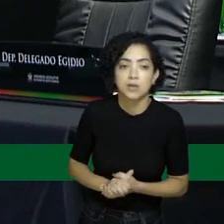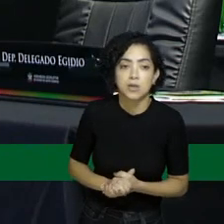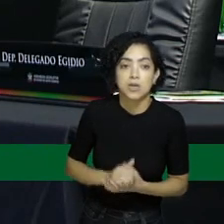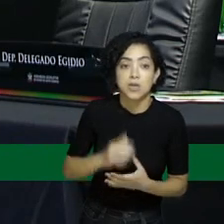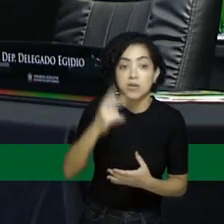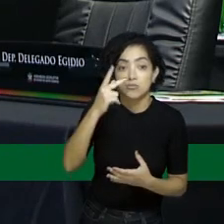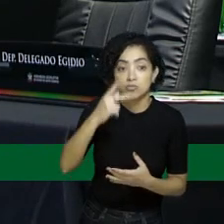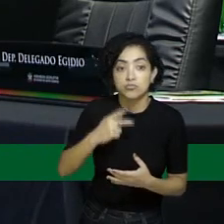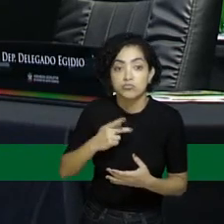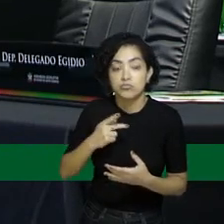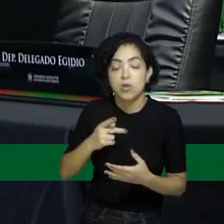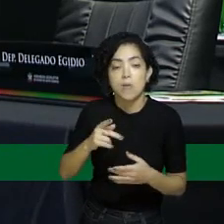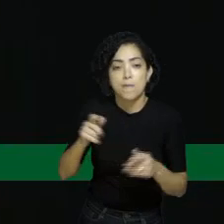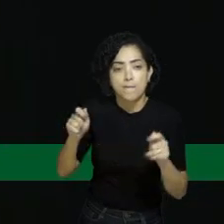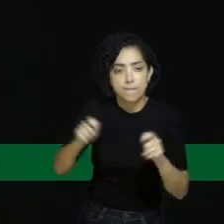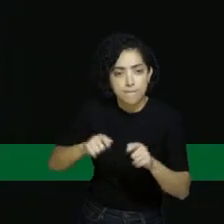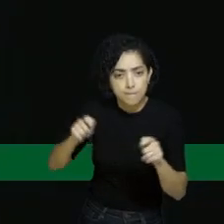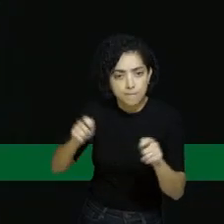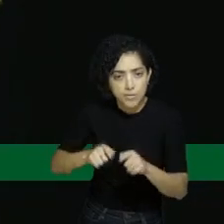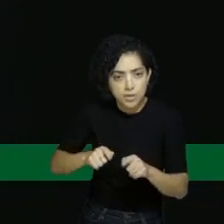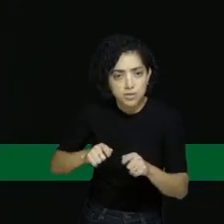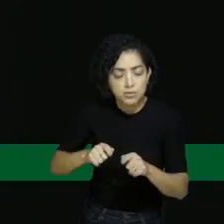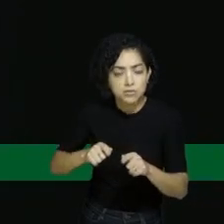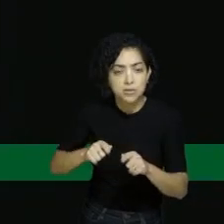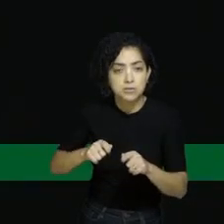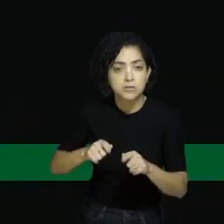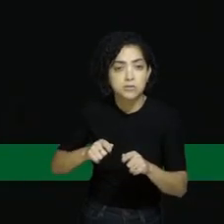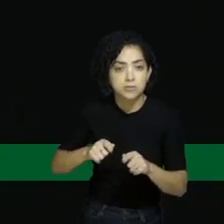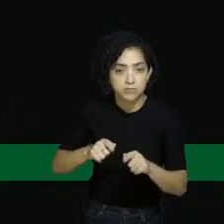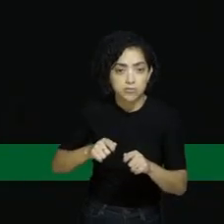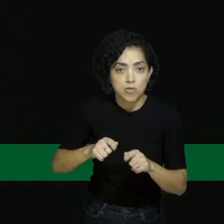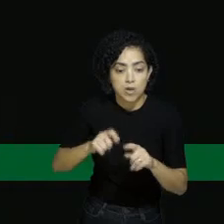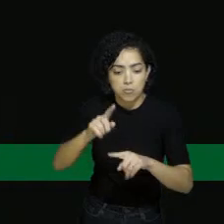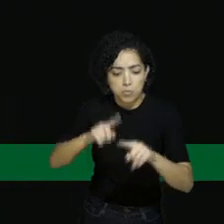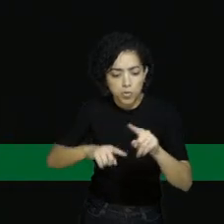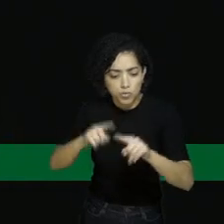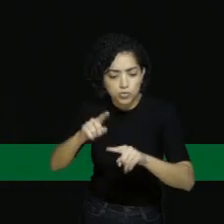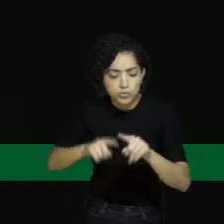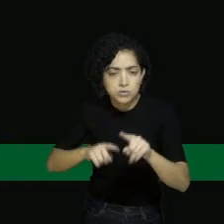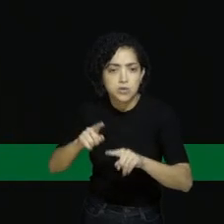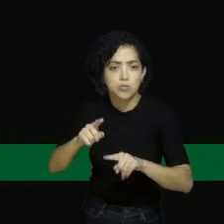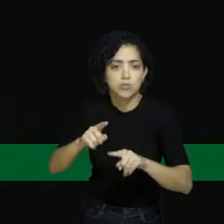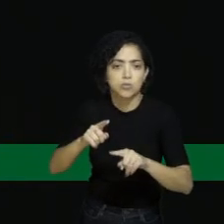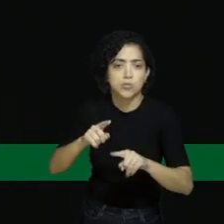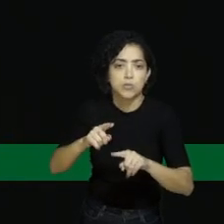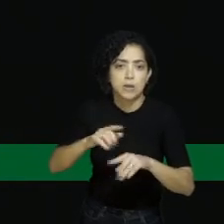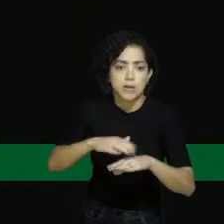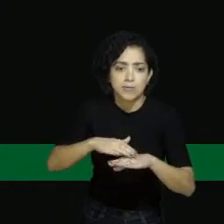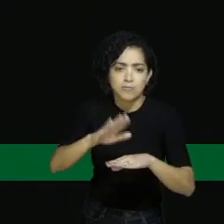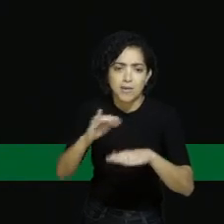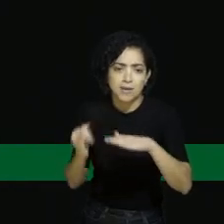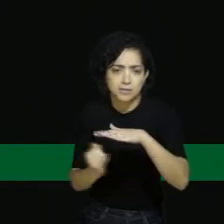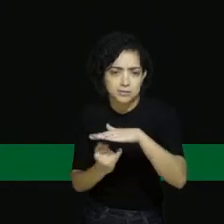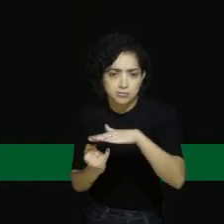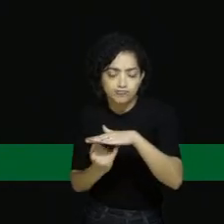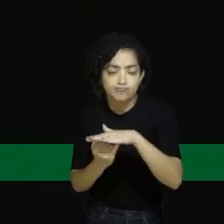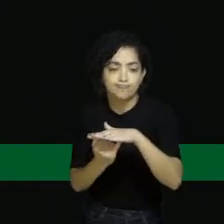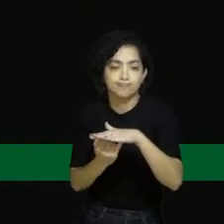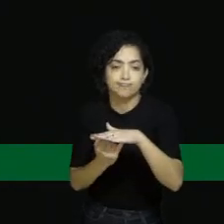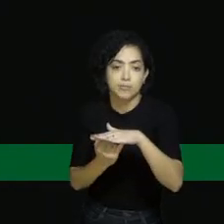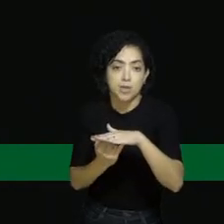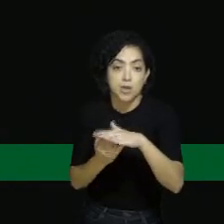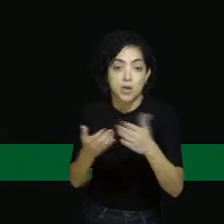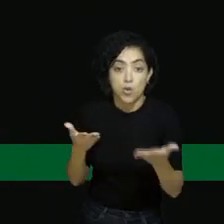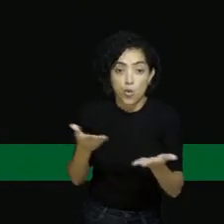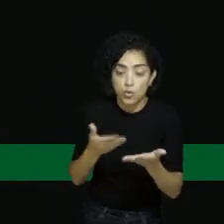teria competência para ir ao mercado colocar sua produção, quanto mais industrializá-la. E hoje,